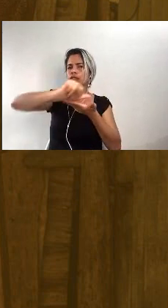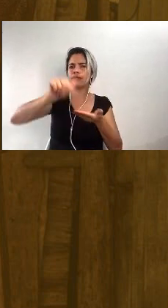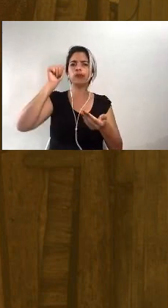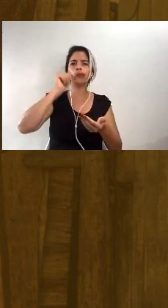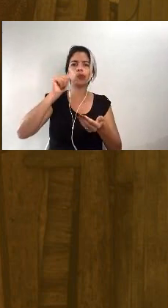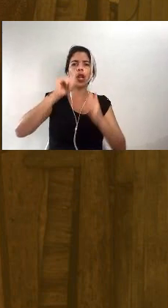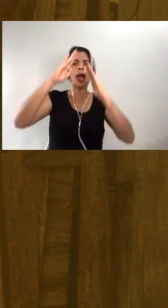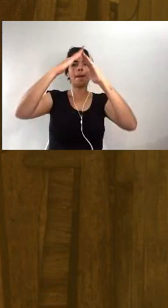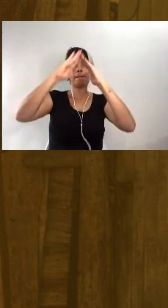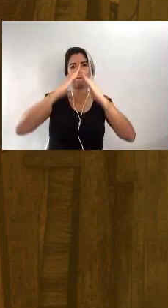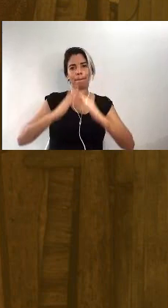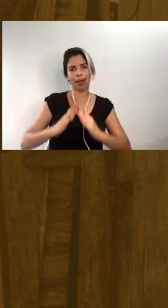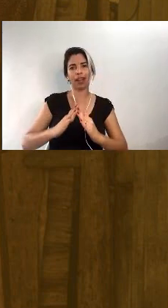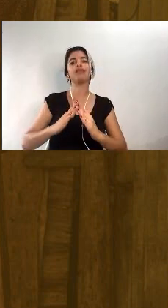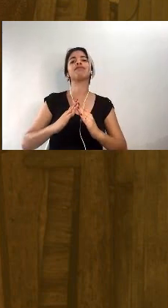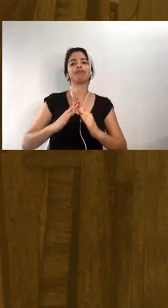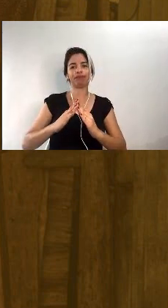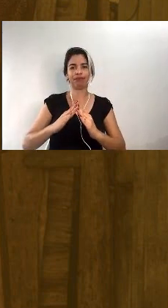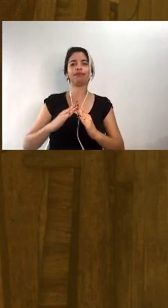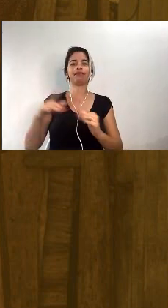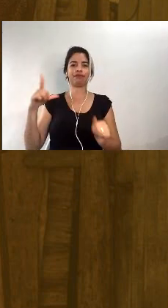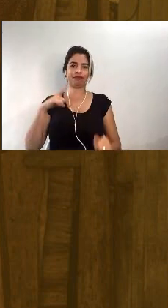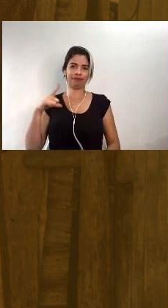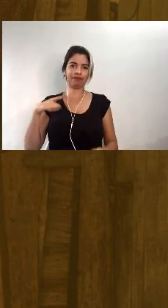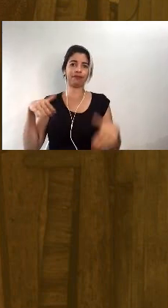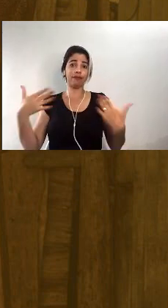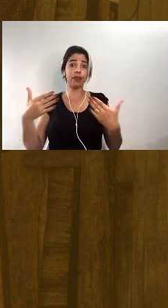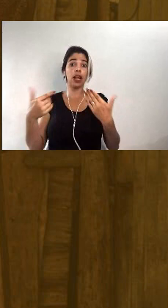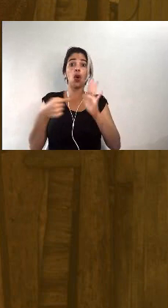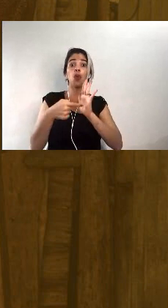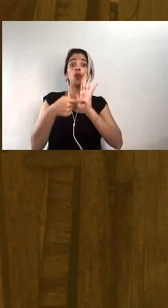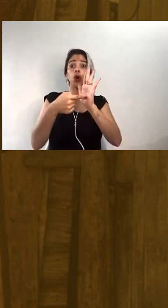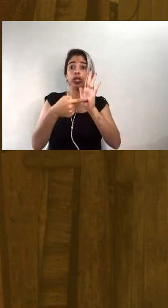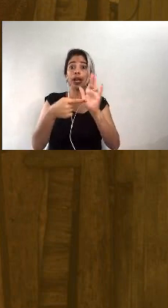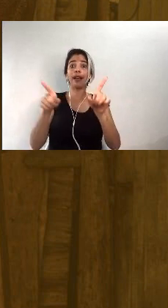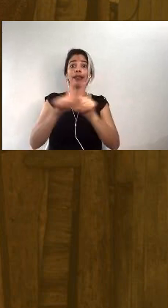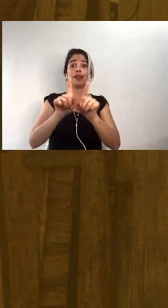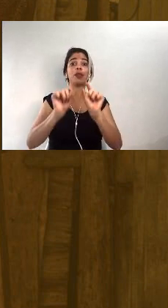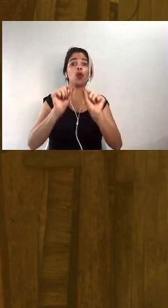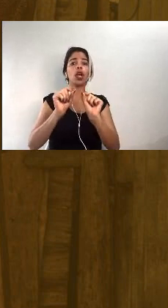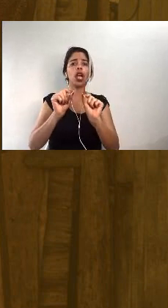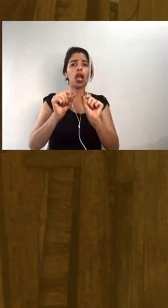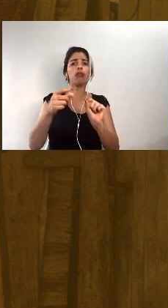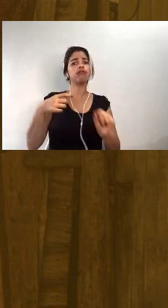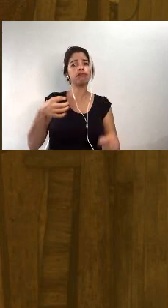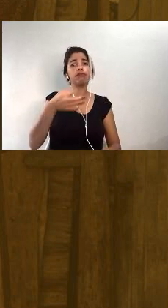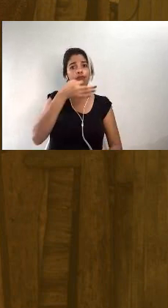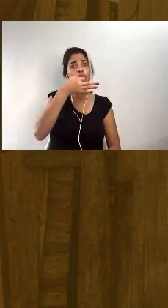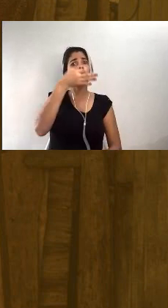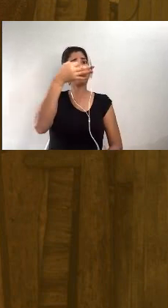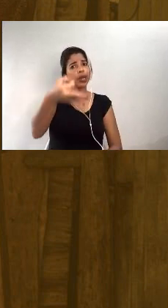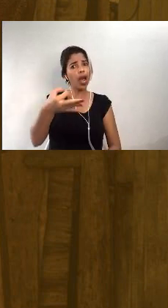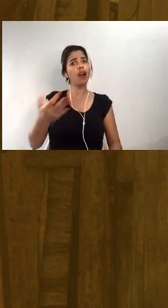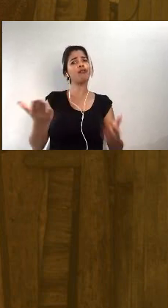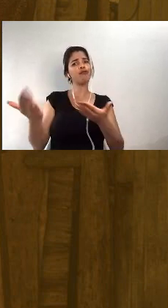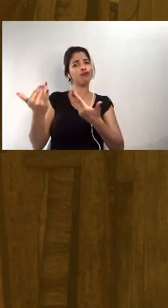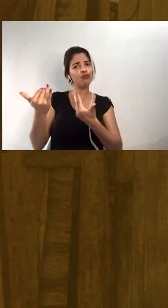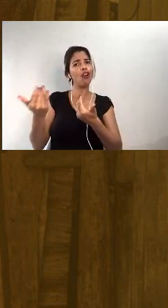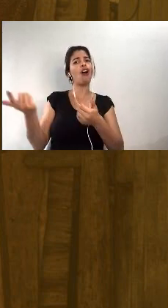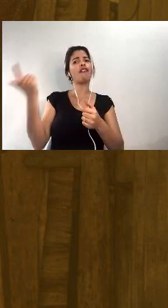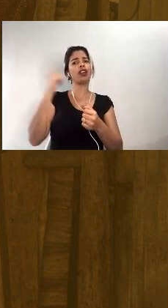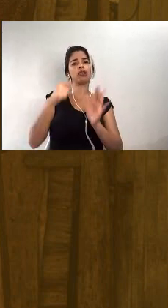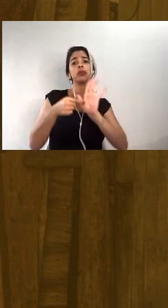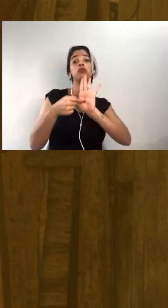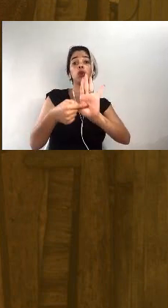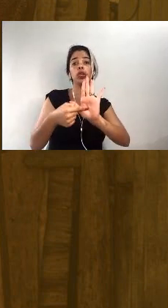periféricas, com outros sujeitos periféricos. Então, eu quis muito trazer, né, essa voz da juventude para, né, a gente poder